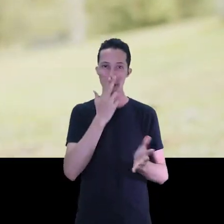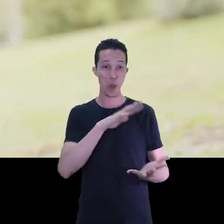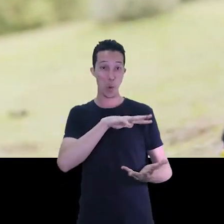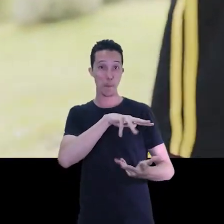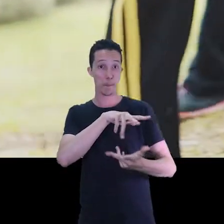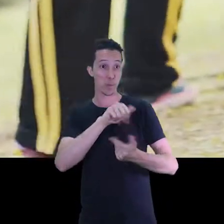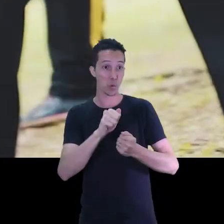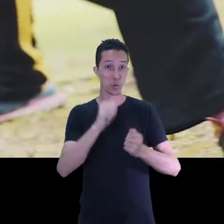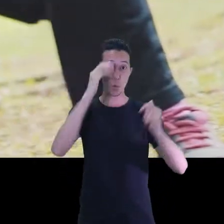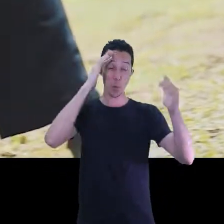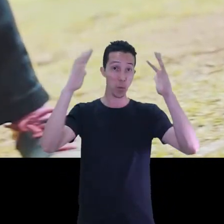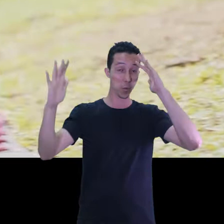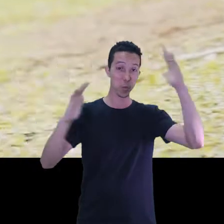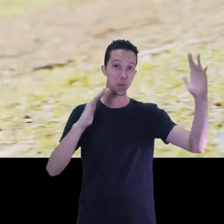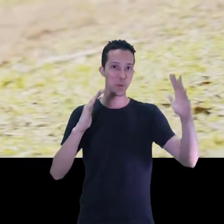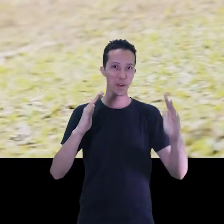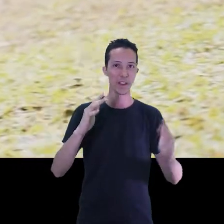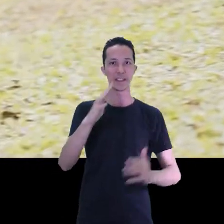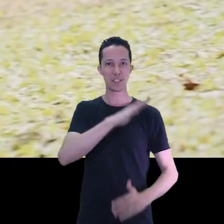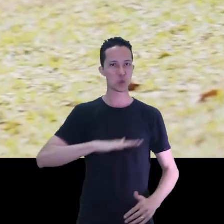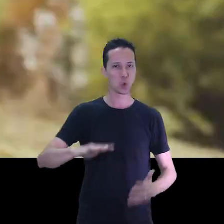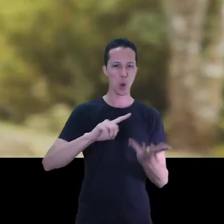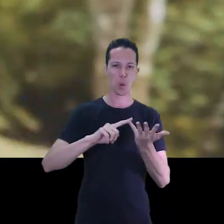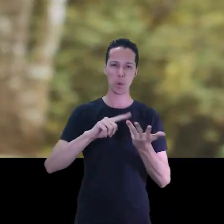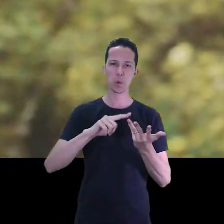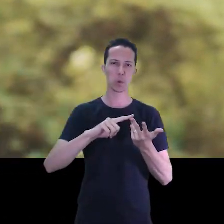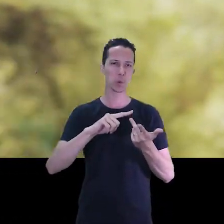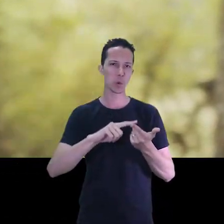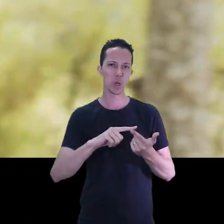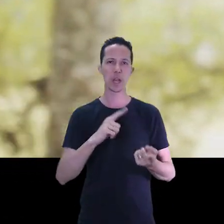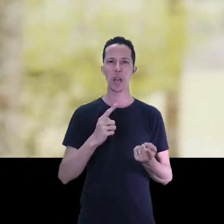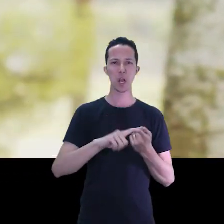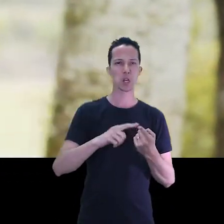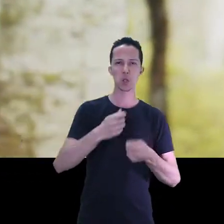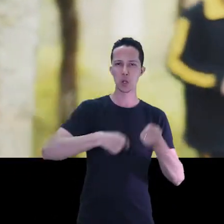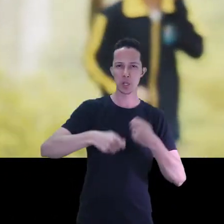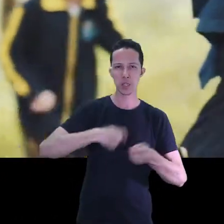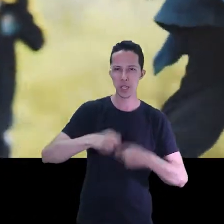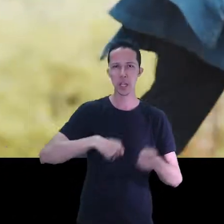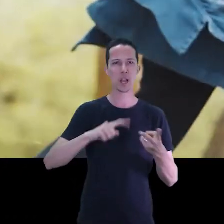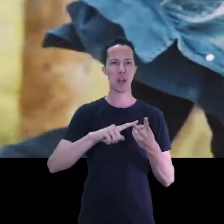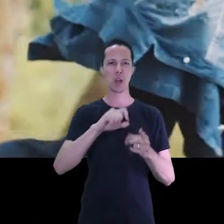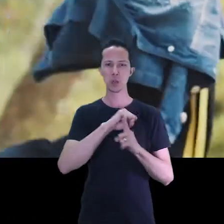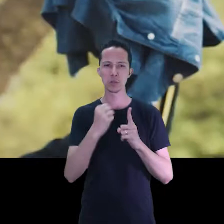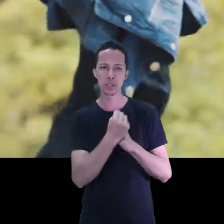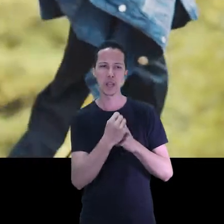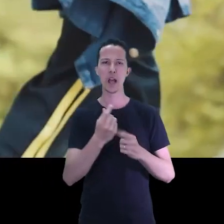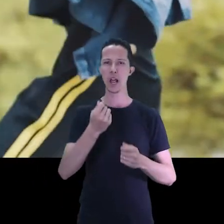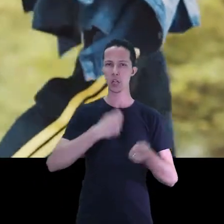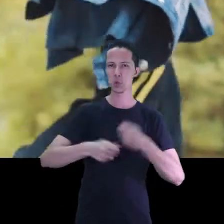universo de representações em que todo o conjunto de valores vividos pela criança,